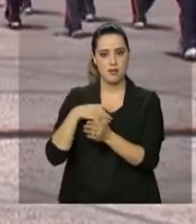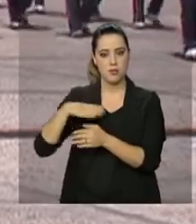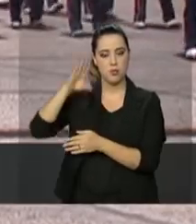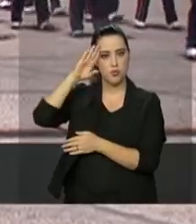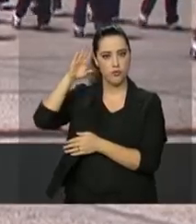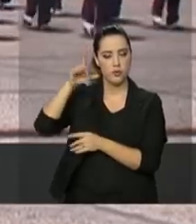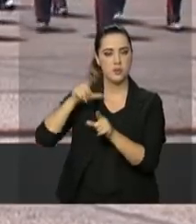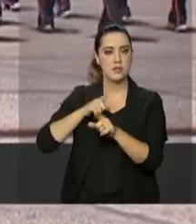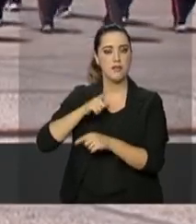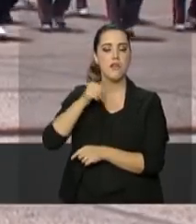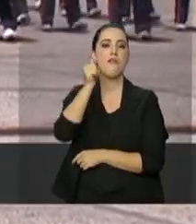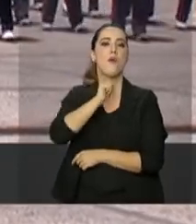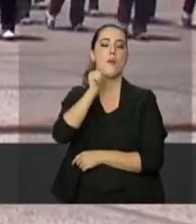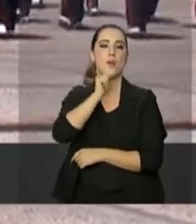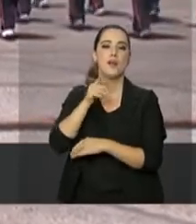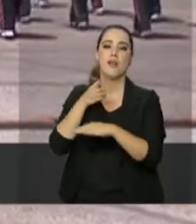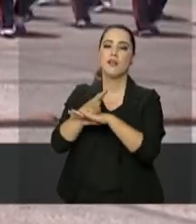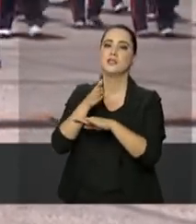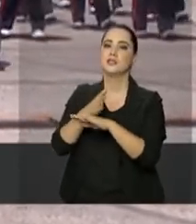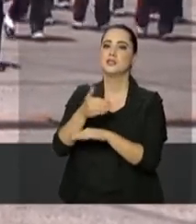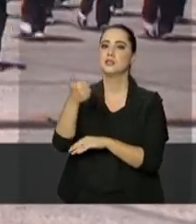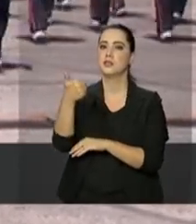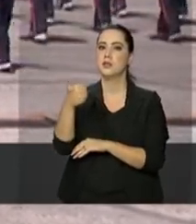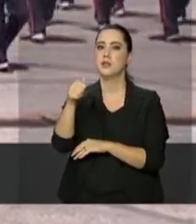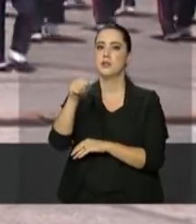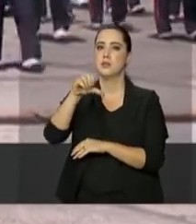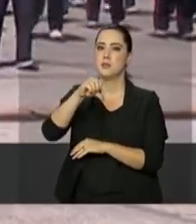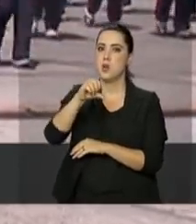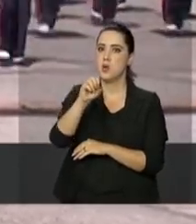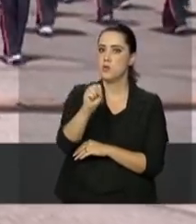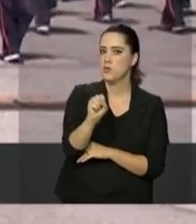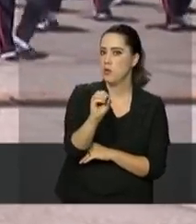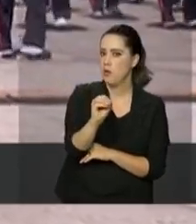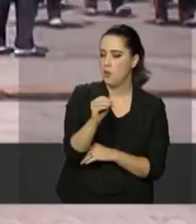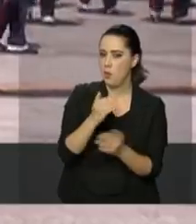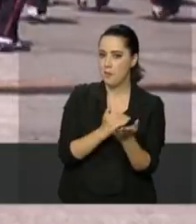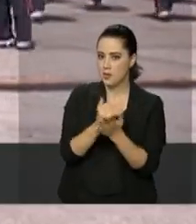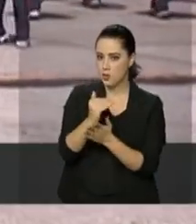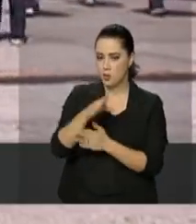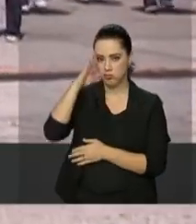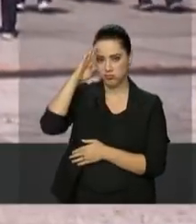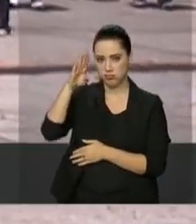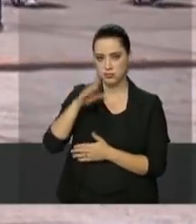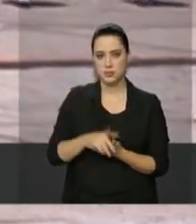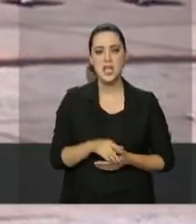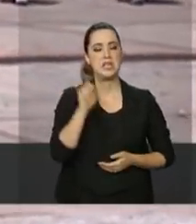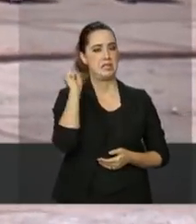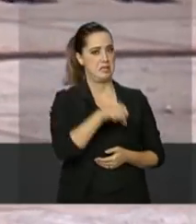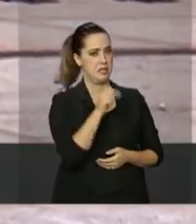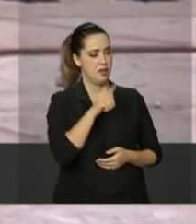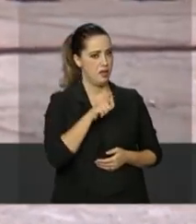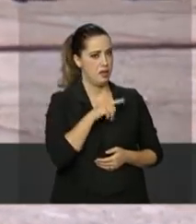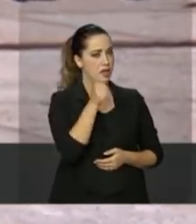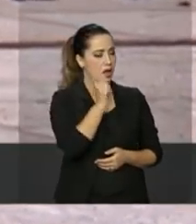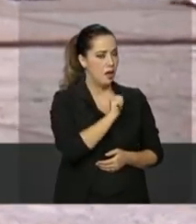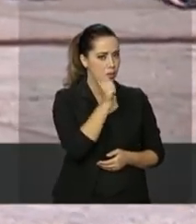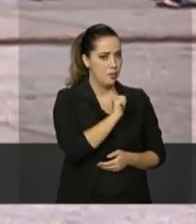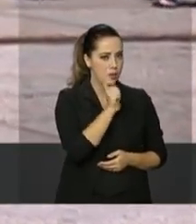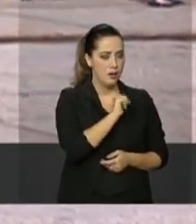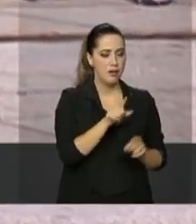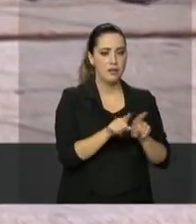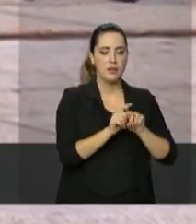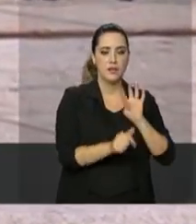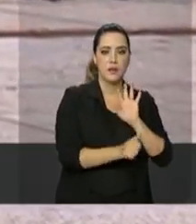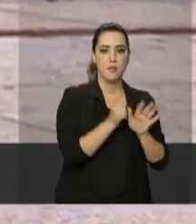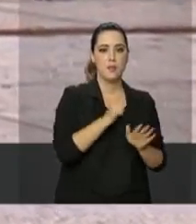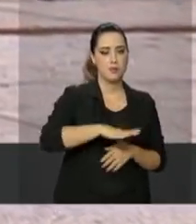nos seus quadros desde 1980. Isso mesmo, Mara. Nós temos mulheres em nossos quadros. Tivemos a